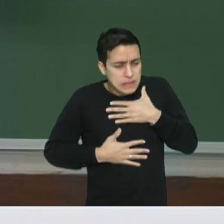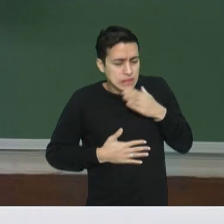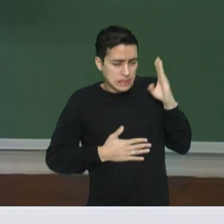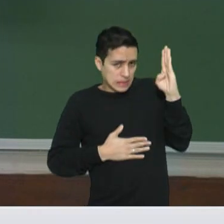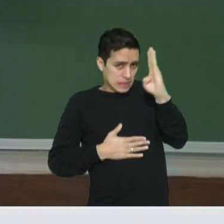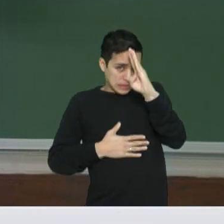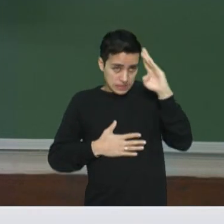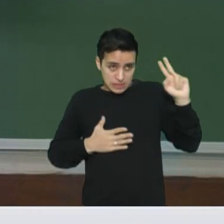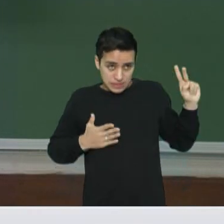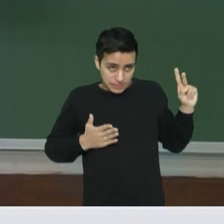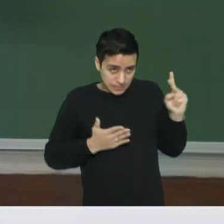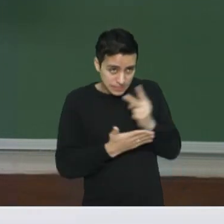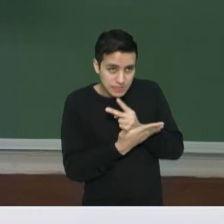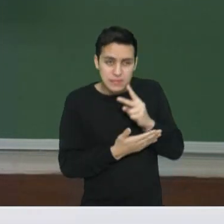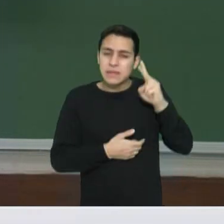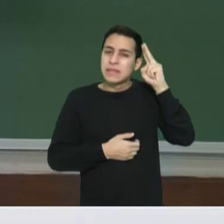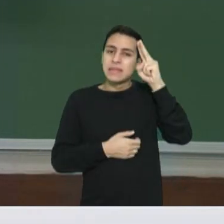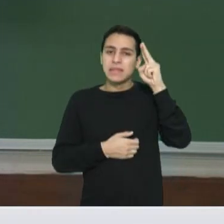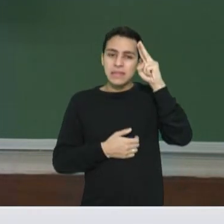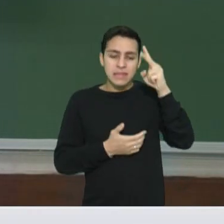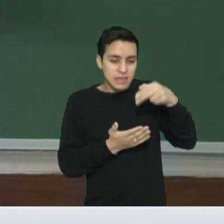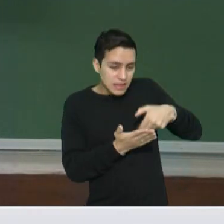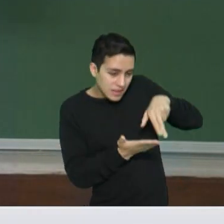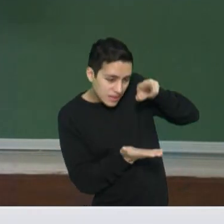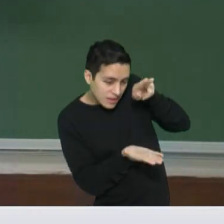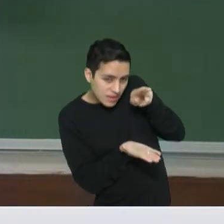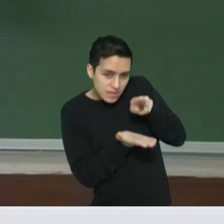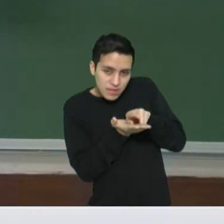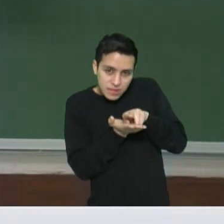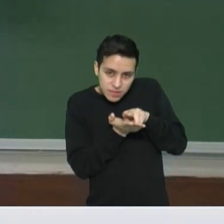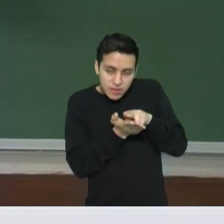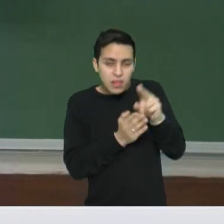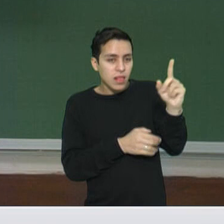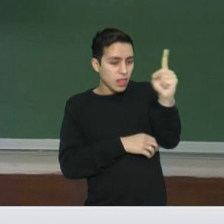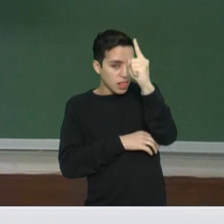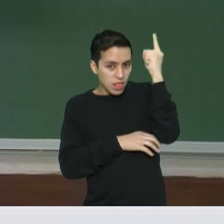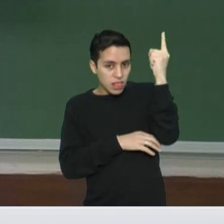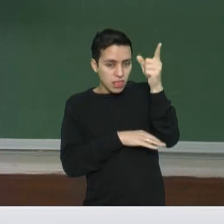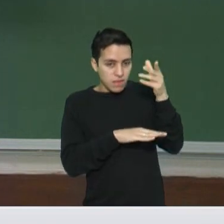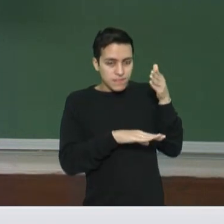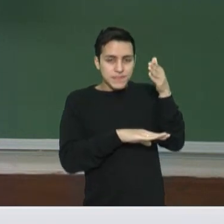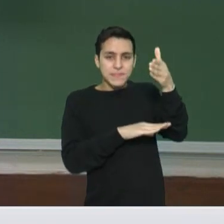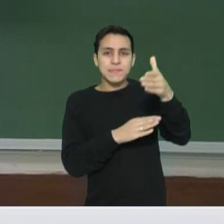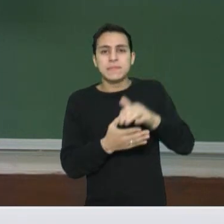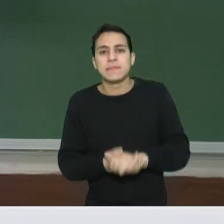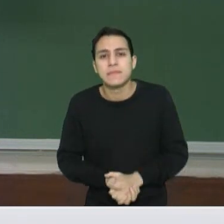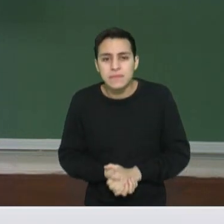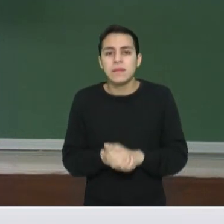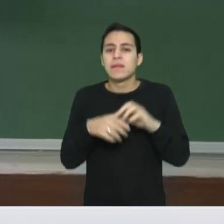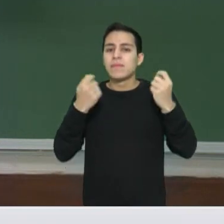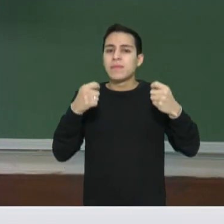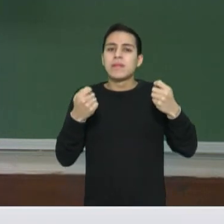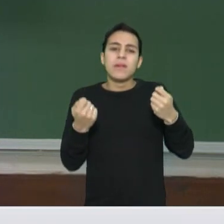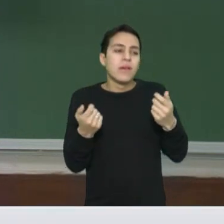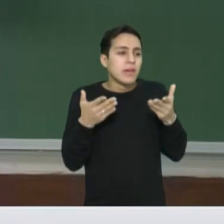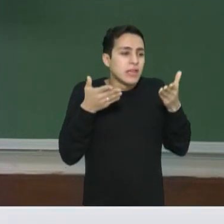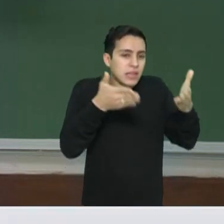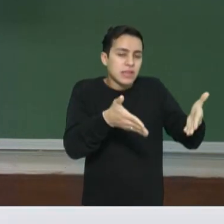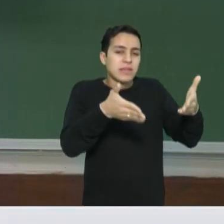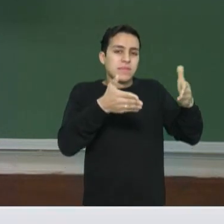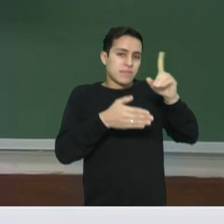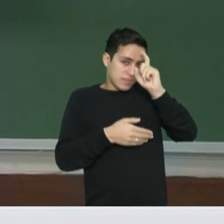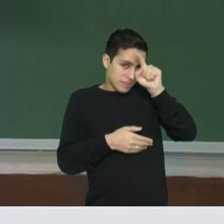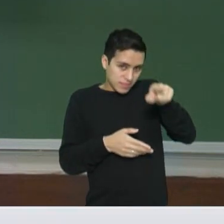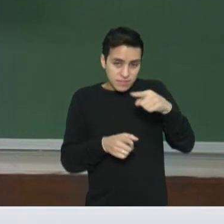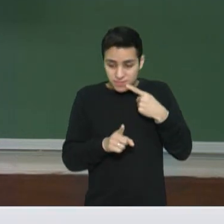o final nosso, a gente lembra que é esse aqui, né? O avô acabou passando mal aí e teve que ir para o hospital,